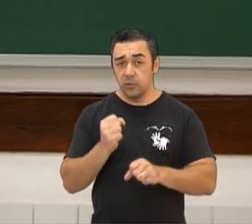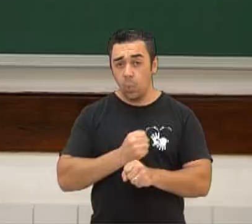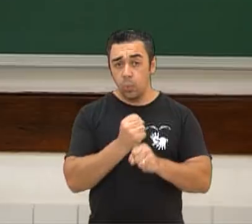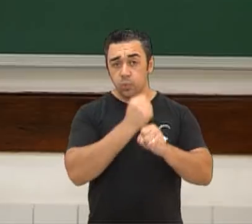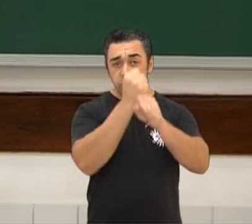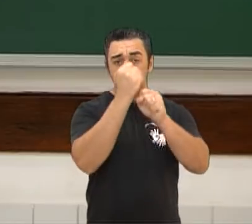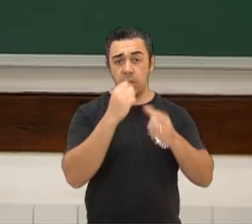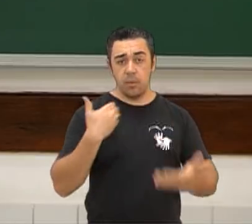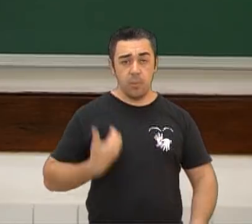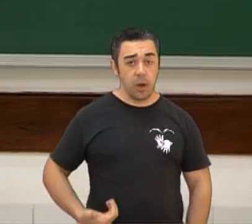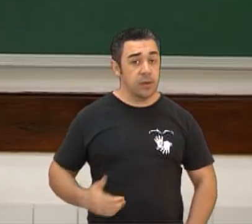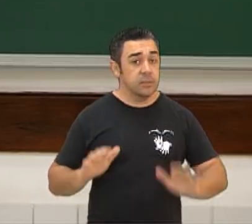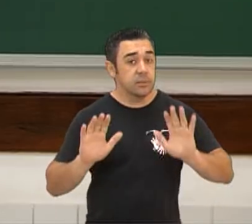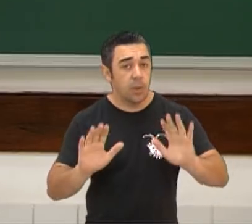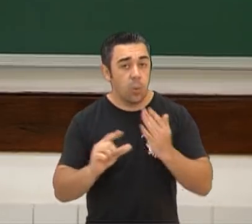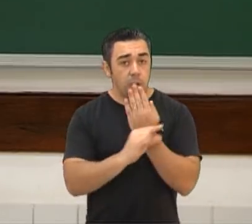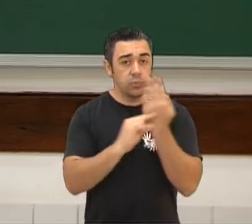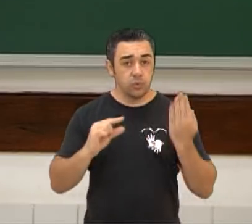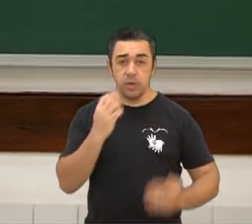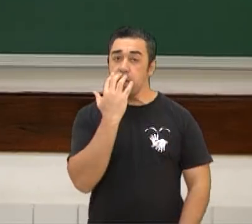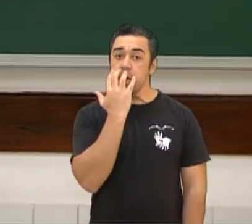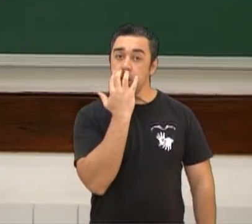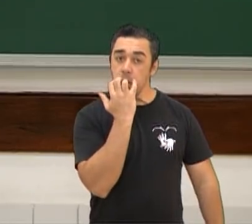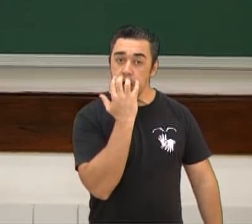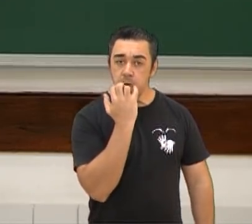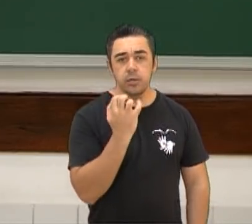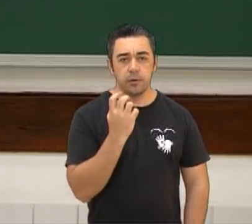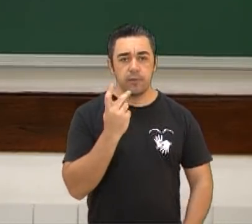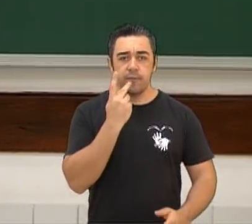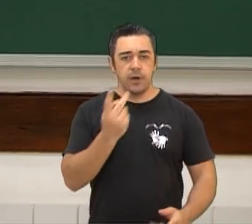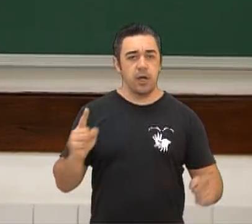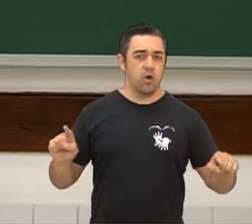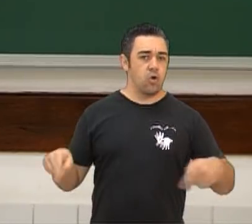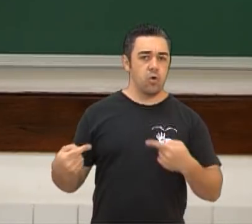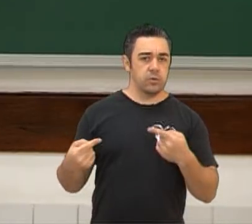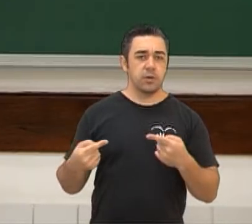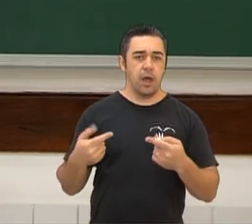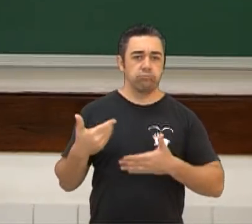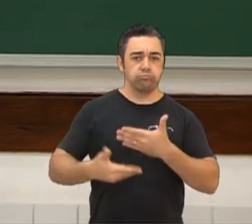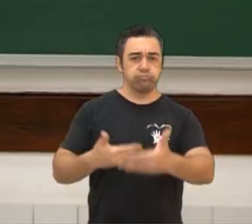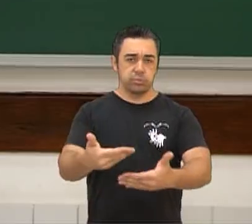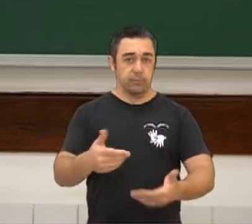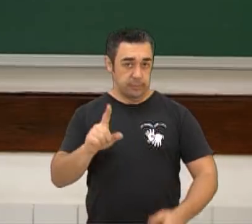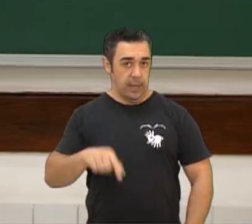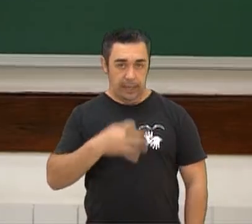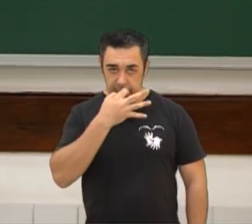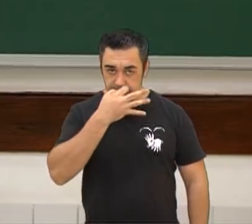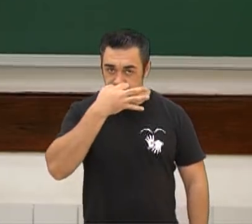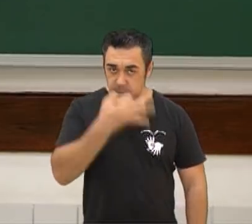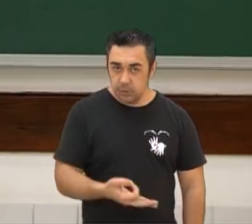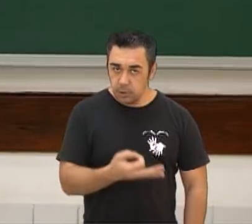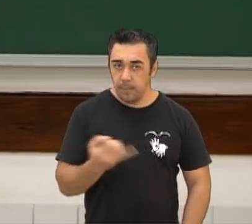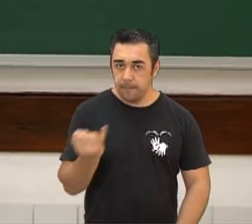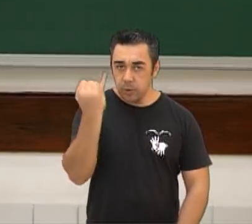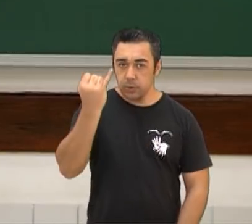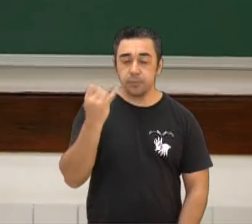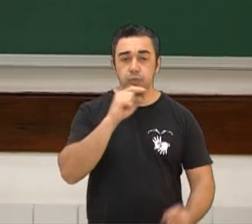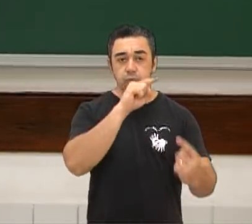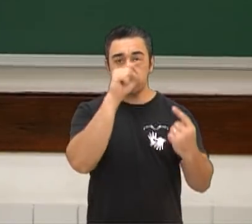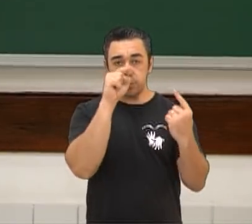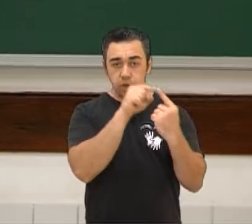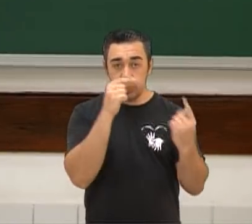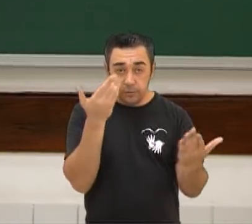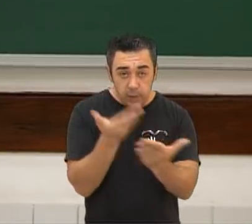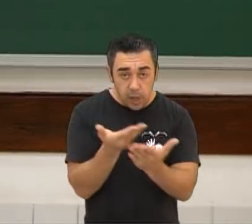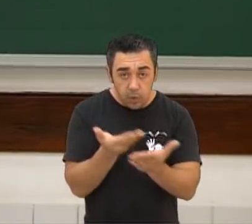portanto, desconstruir algumas coisas que a gente construiu ao longo desse caminho. Tá? Por isso é uma crítica bem importante aí. Objetivos da aula de